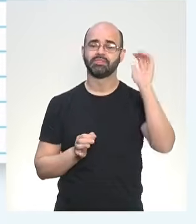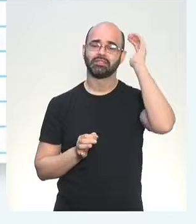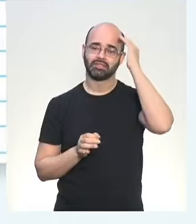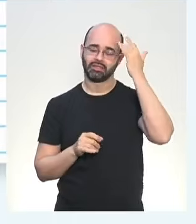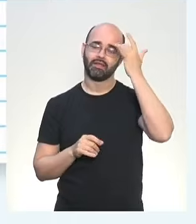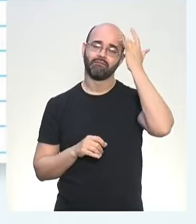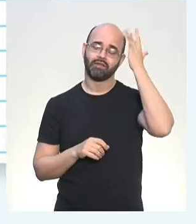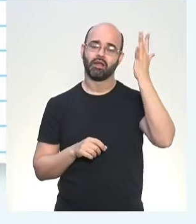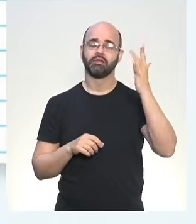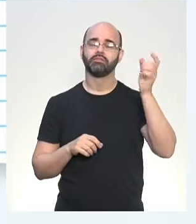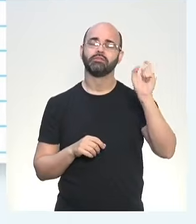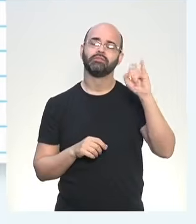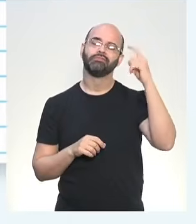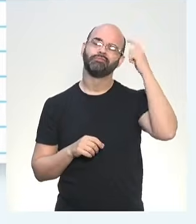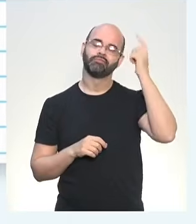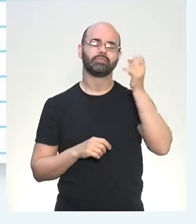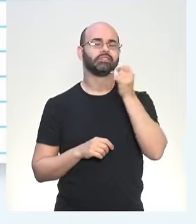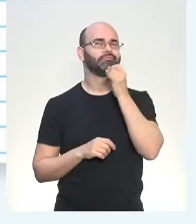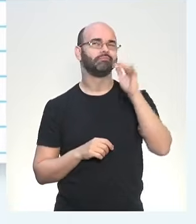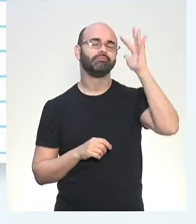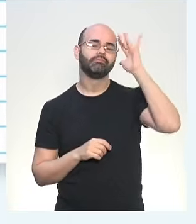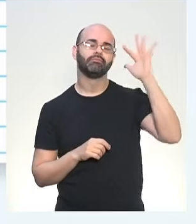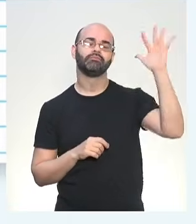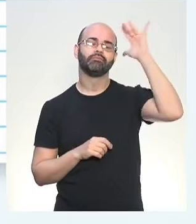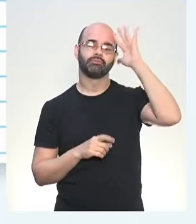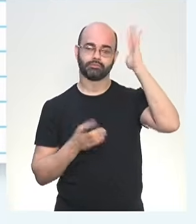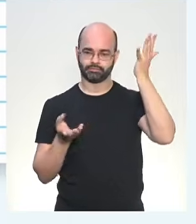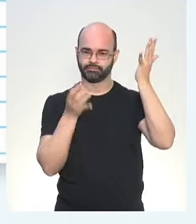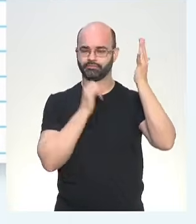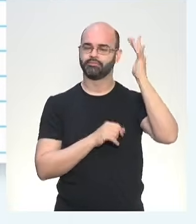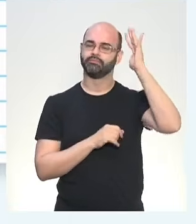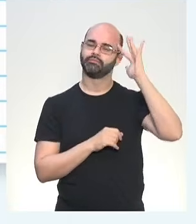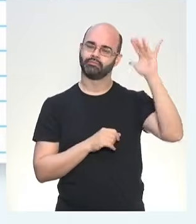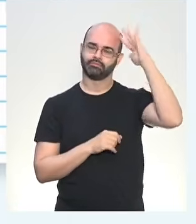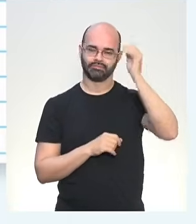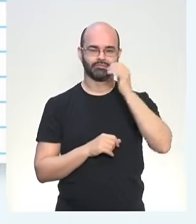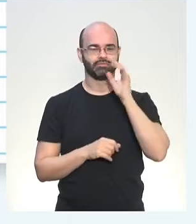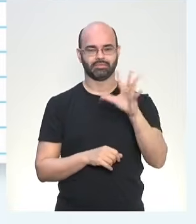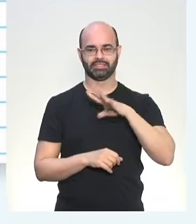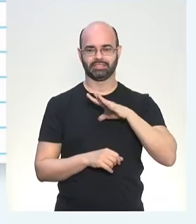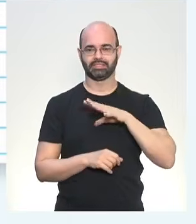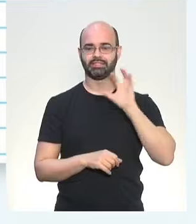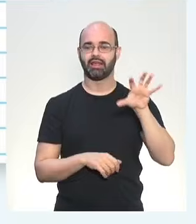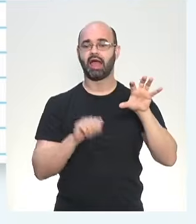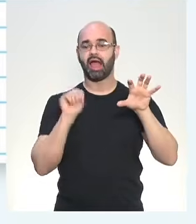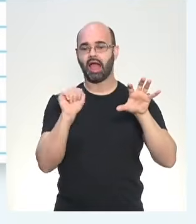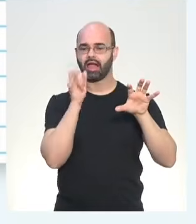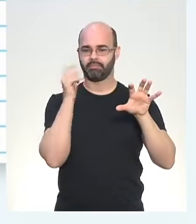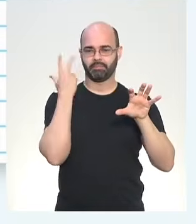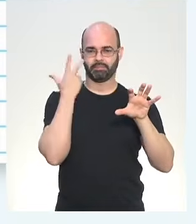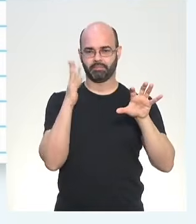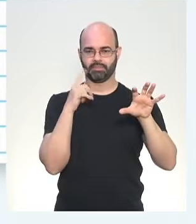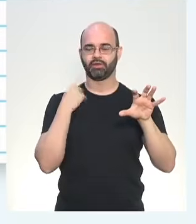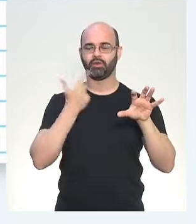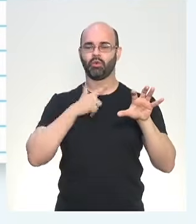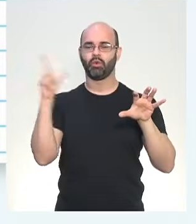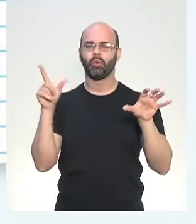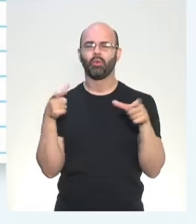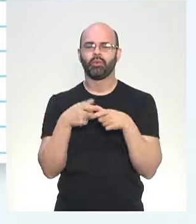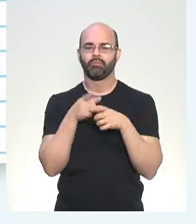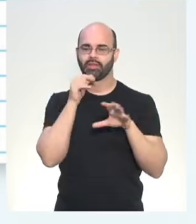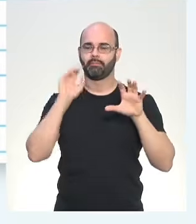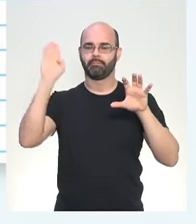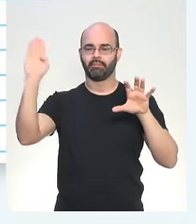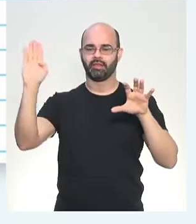quando pensamos numa situação hipotética. Vamos imaginar que a cidade A é uma cidade média cercada pelas cidades menores